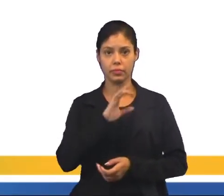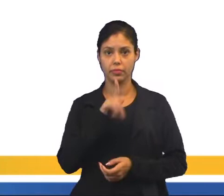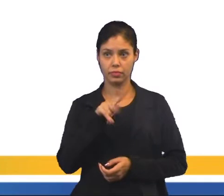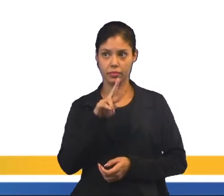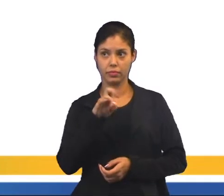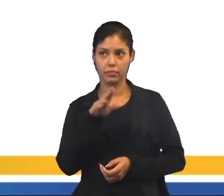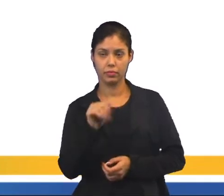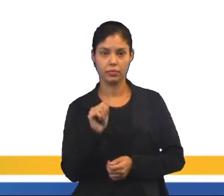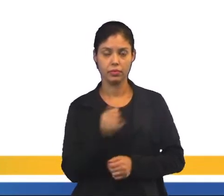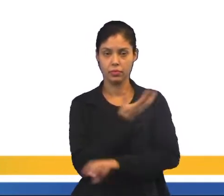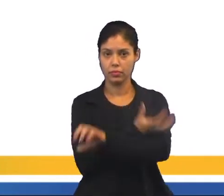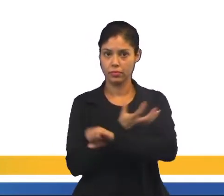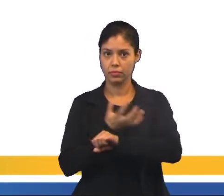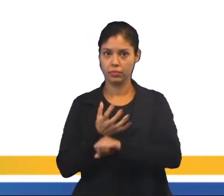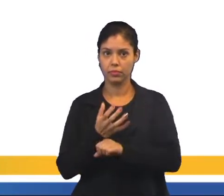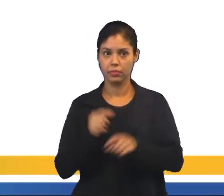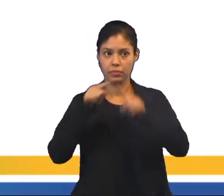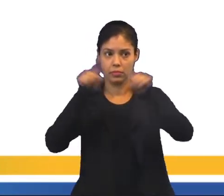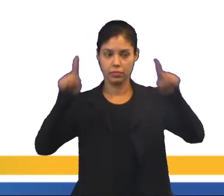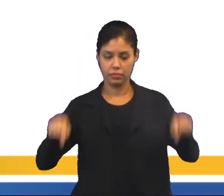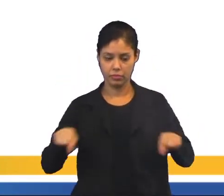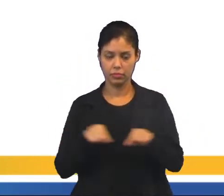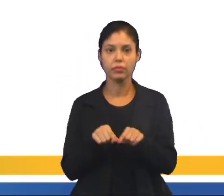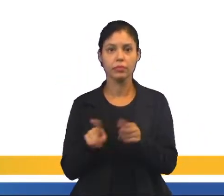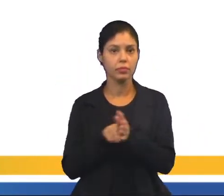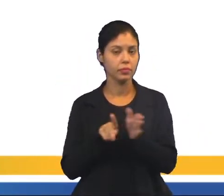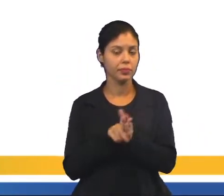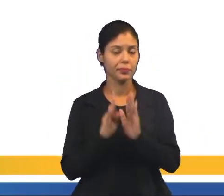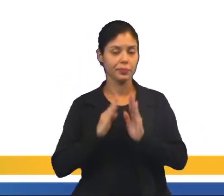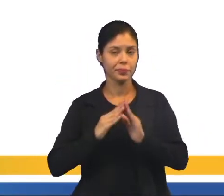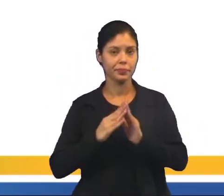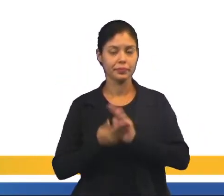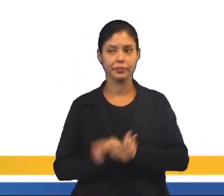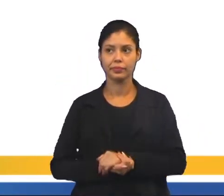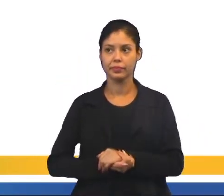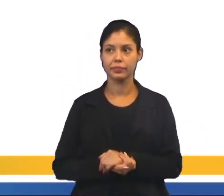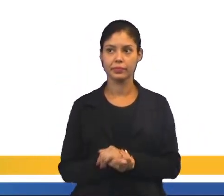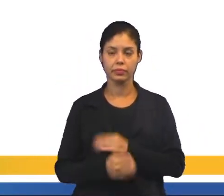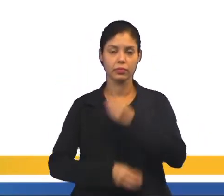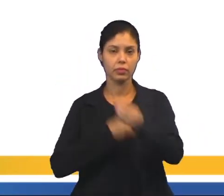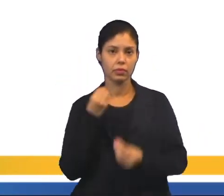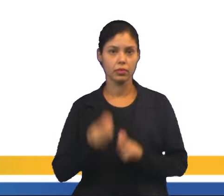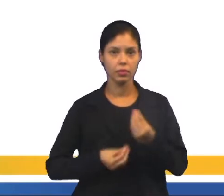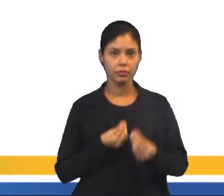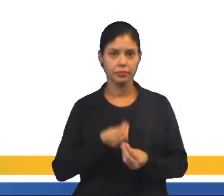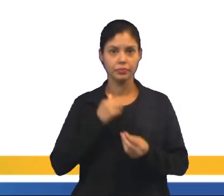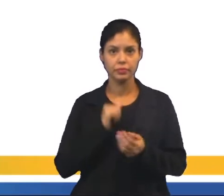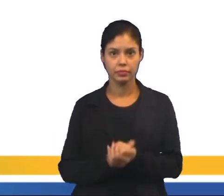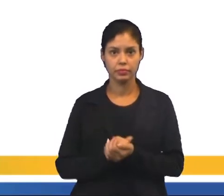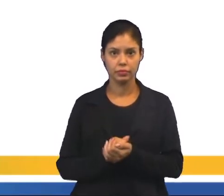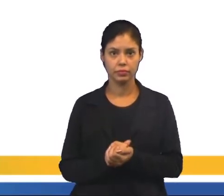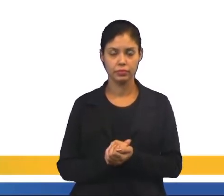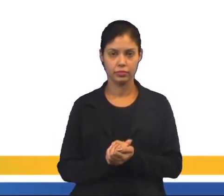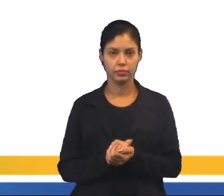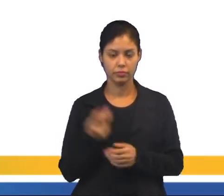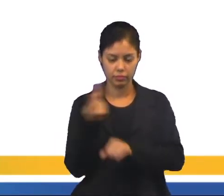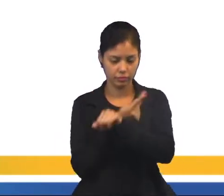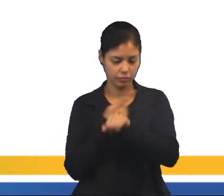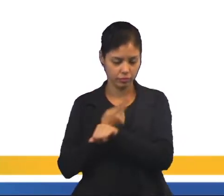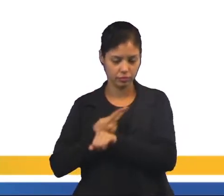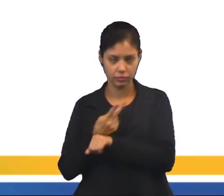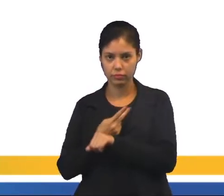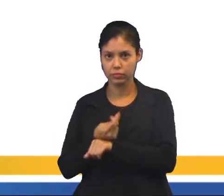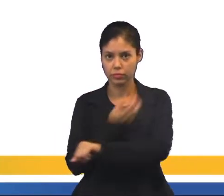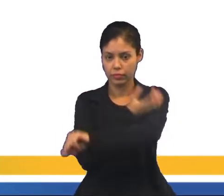Klebe resolveu plantar uma horta no quintal de sua casa. Como a procura